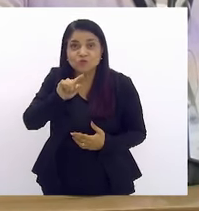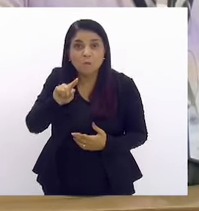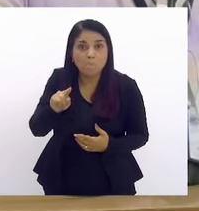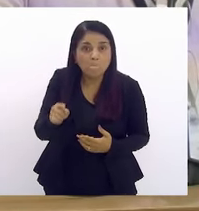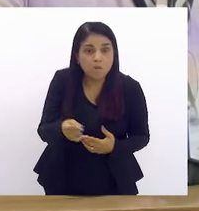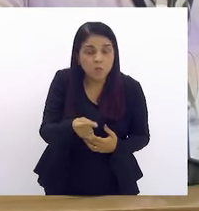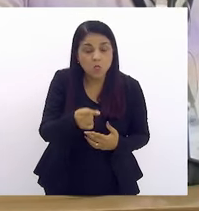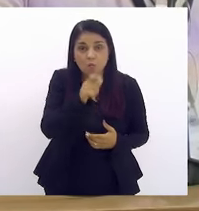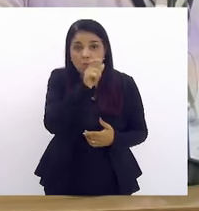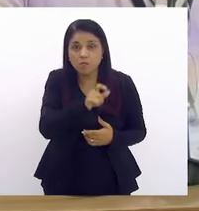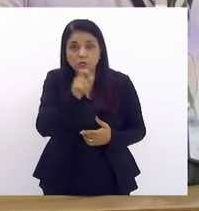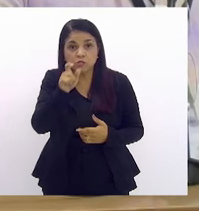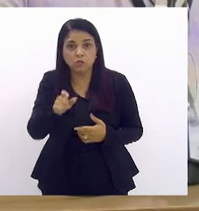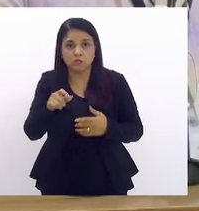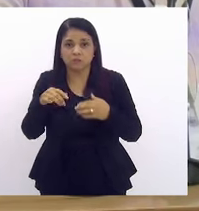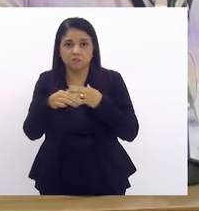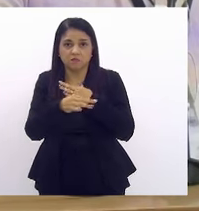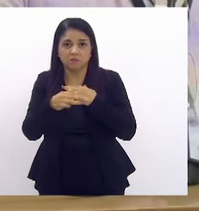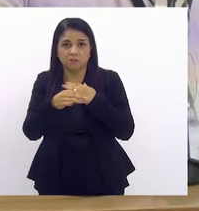libera...